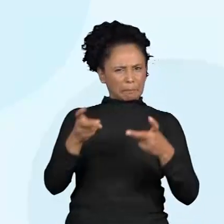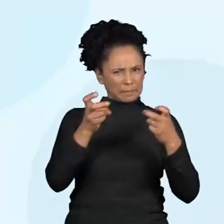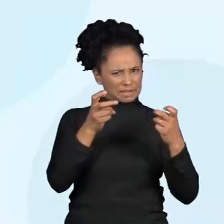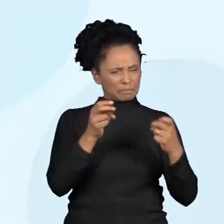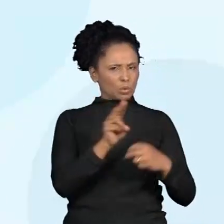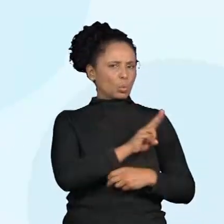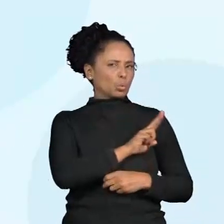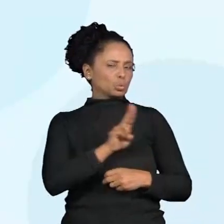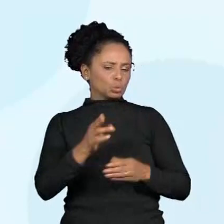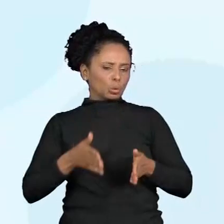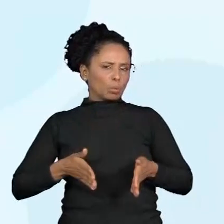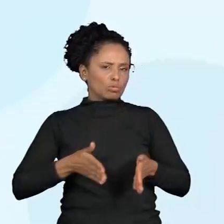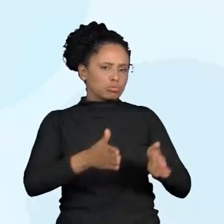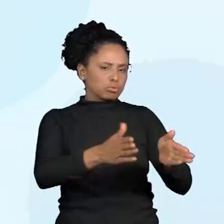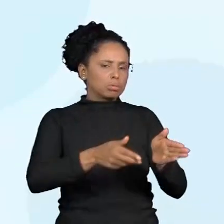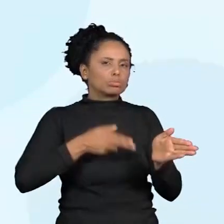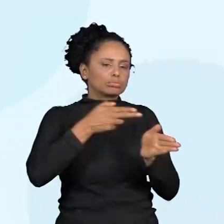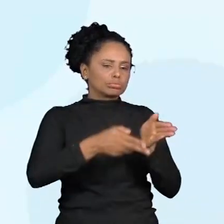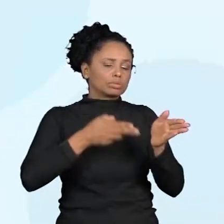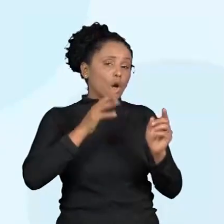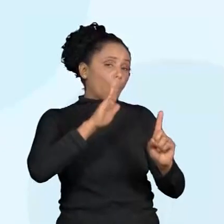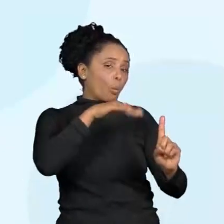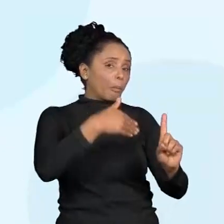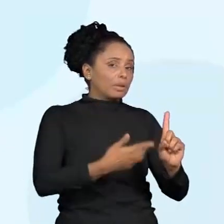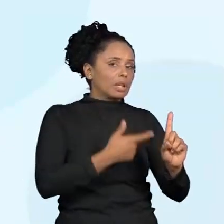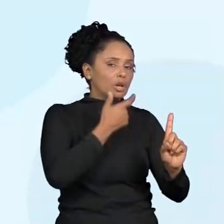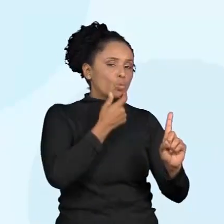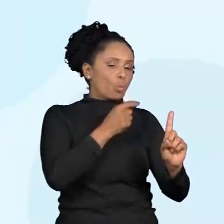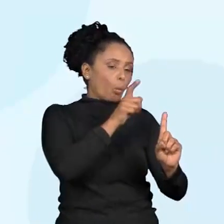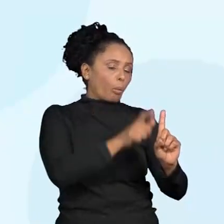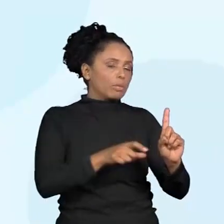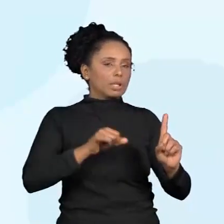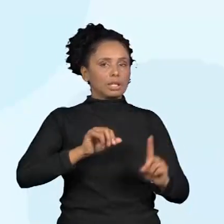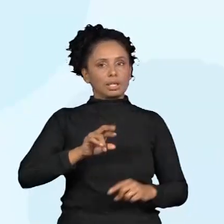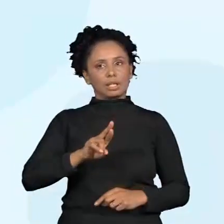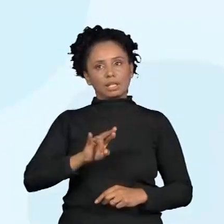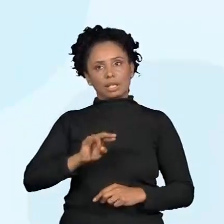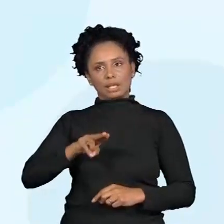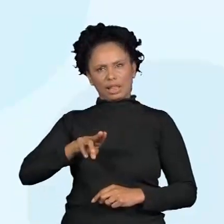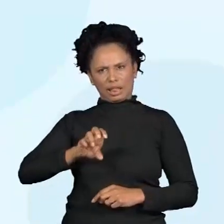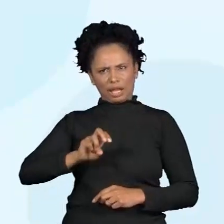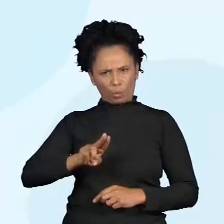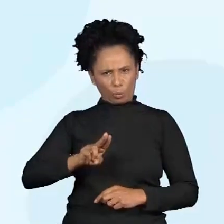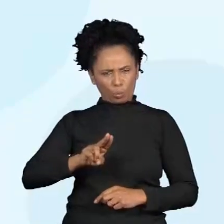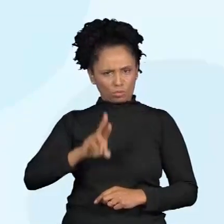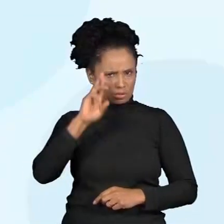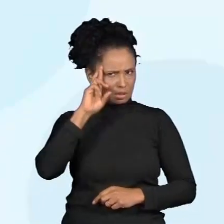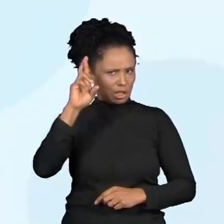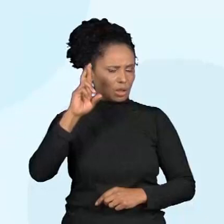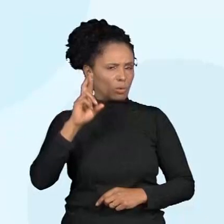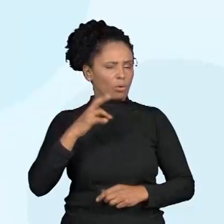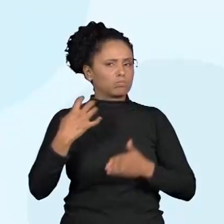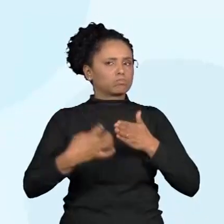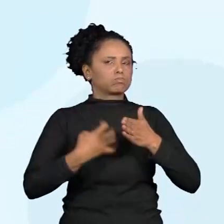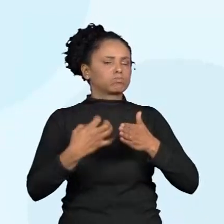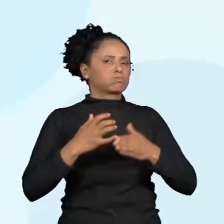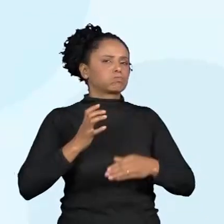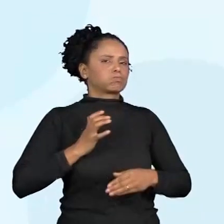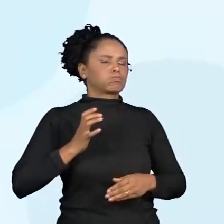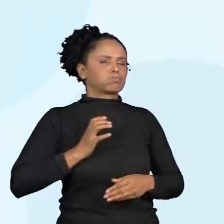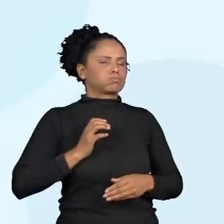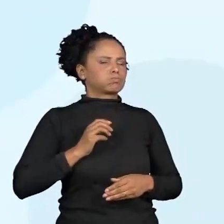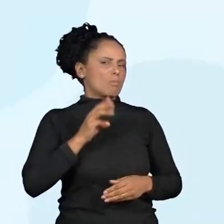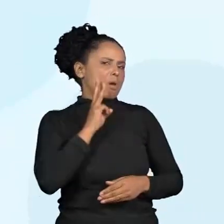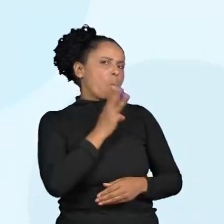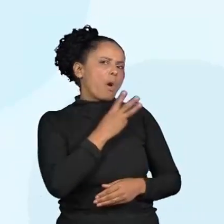Irineu Evangelista de Souza, o Barão de Mauá? Vocês já ouviram falar no Barão de